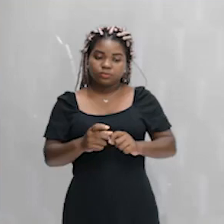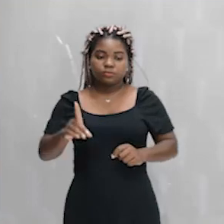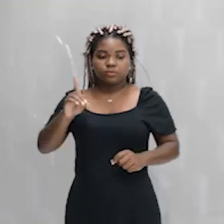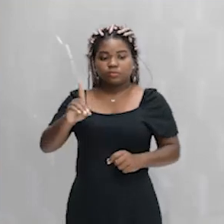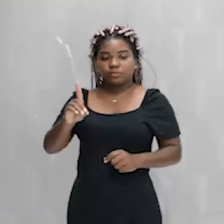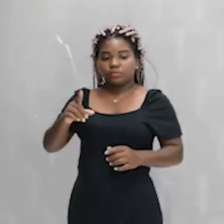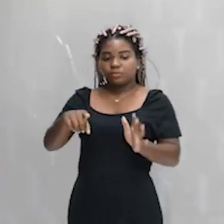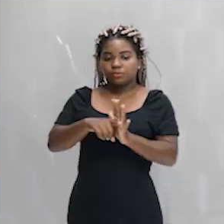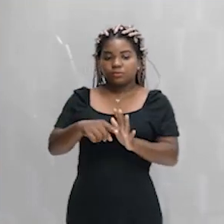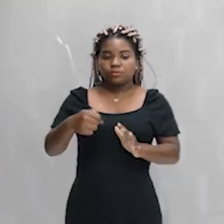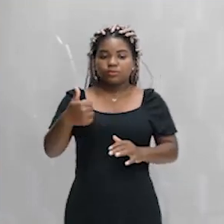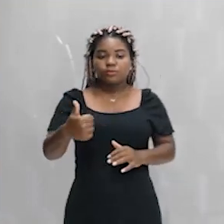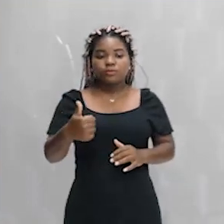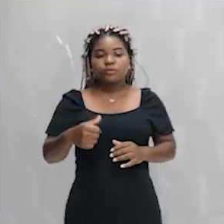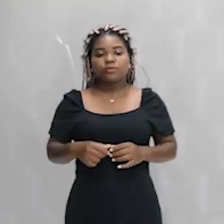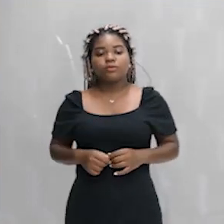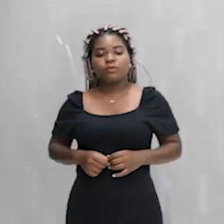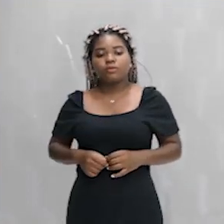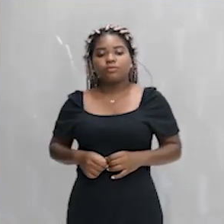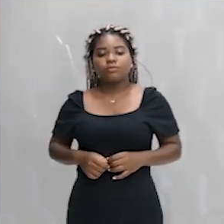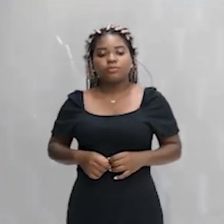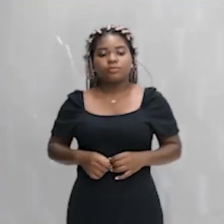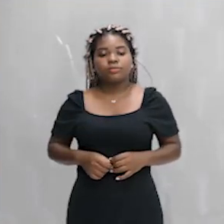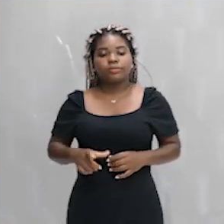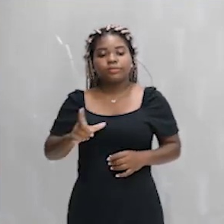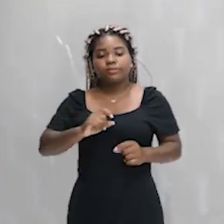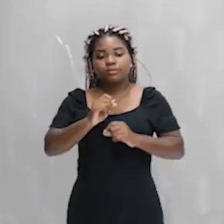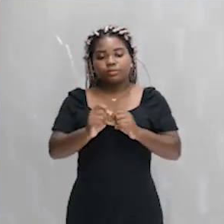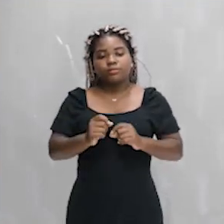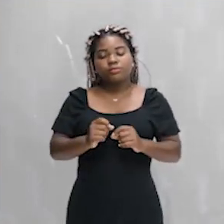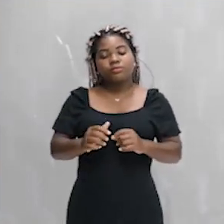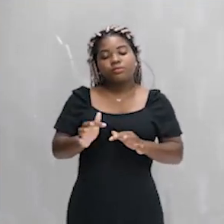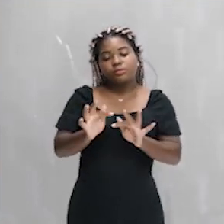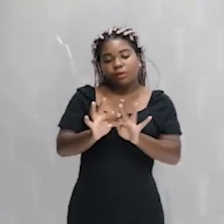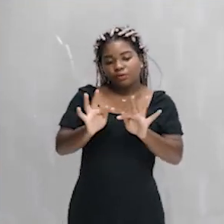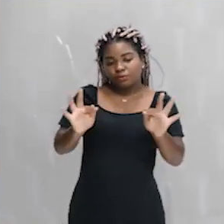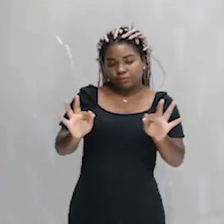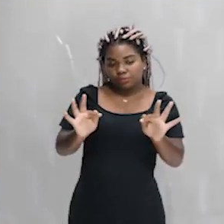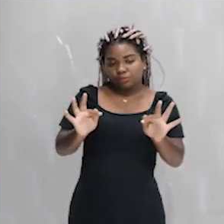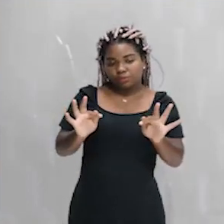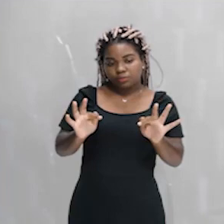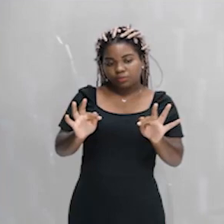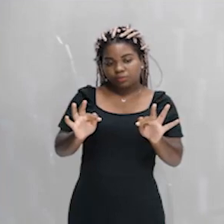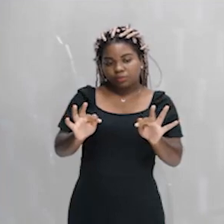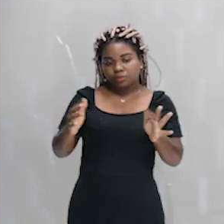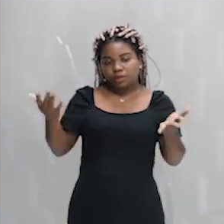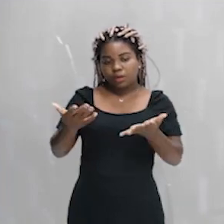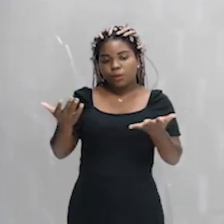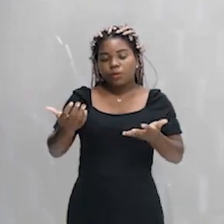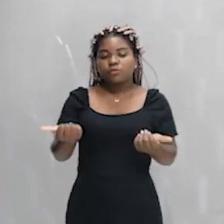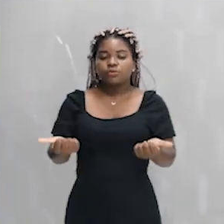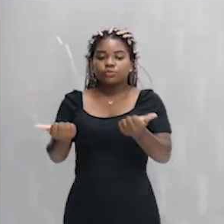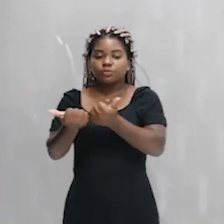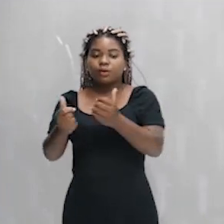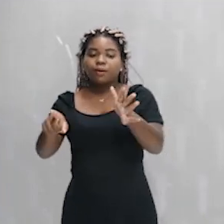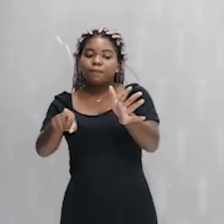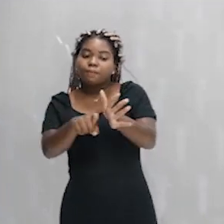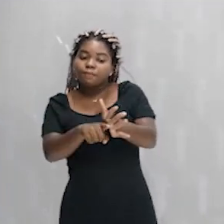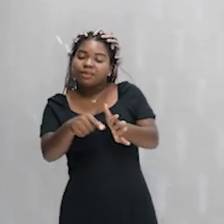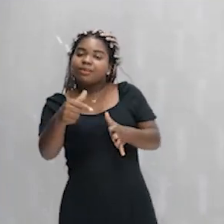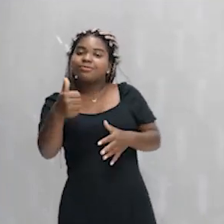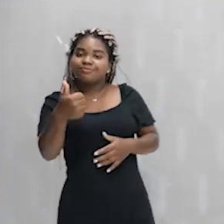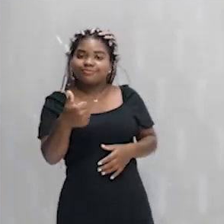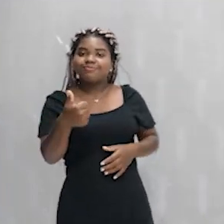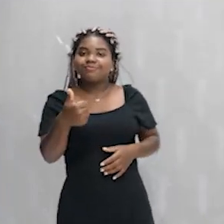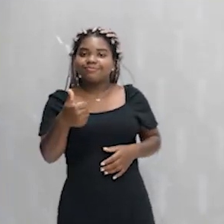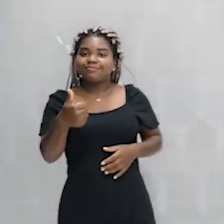1. Voltaremos a usar a função f, só que agora lá no valor do x, nós vamos substituir pelo menos 1. Olha só